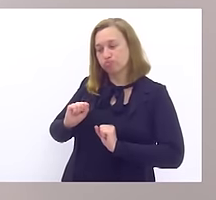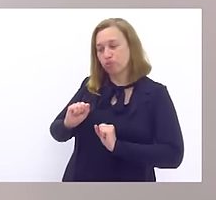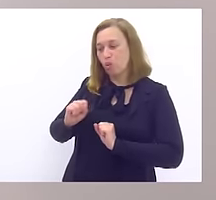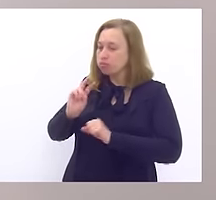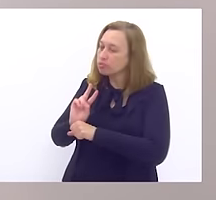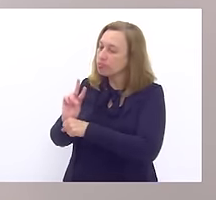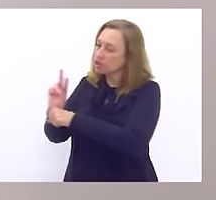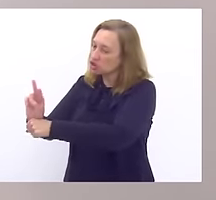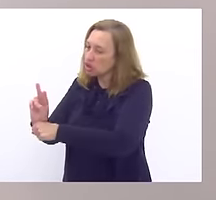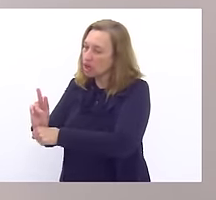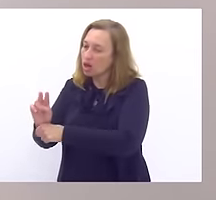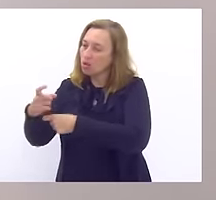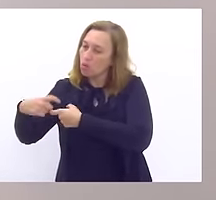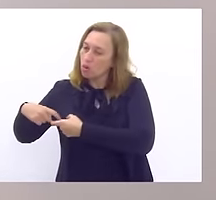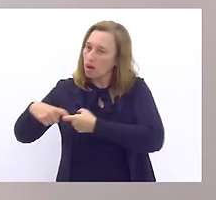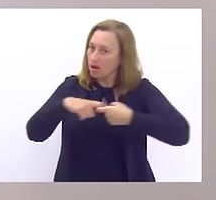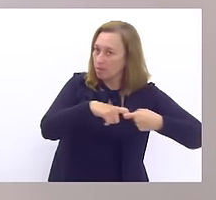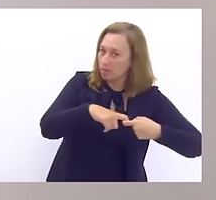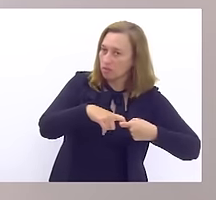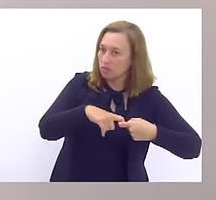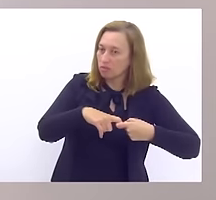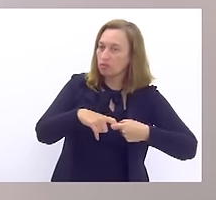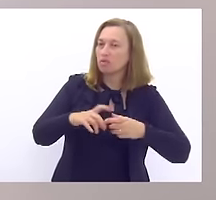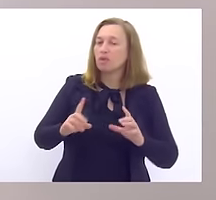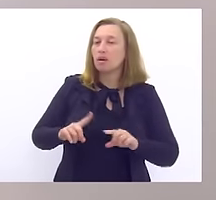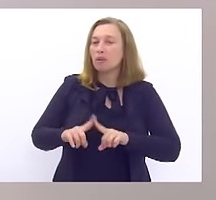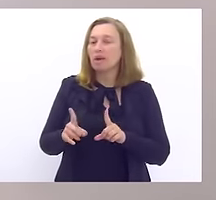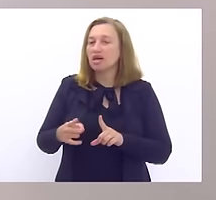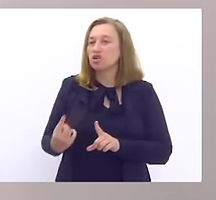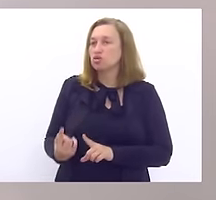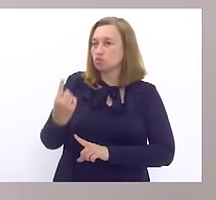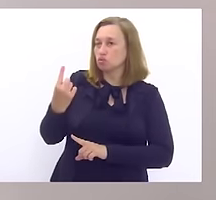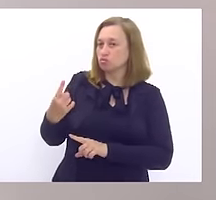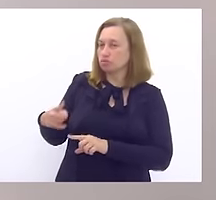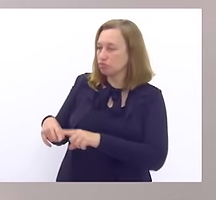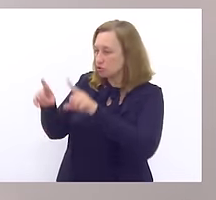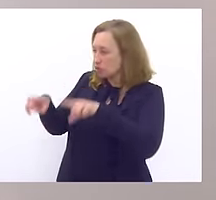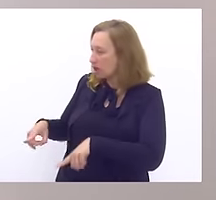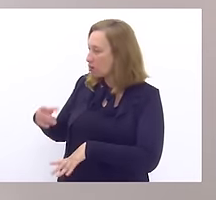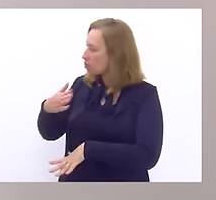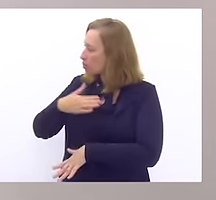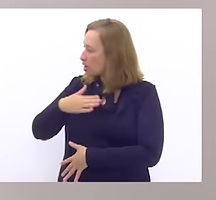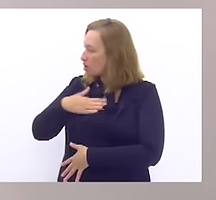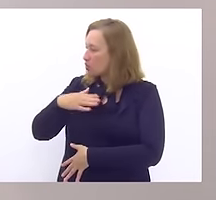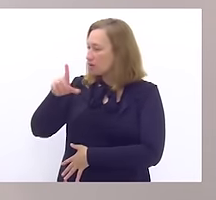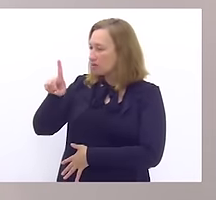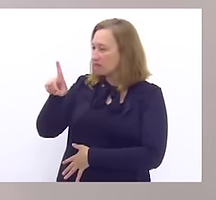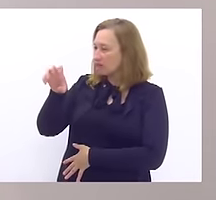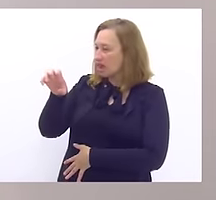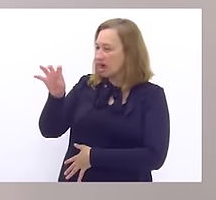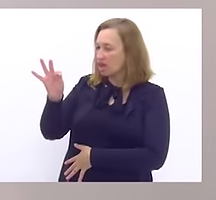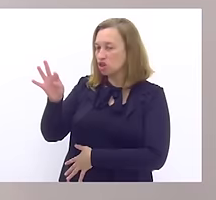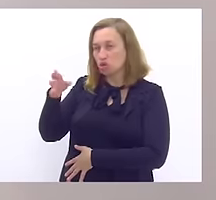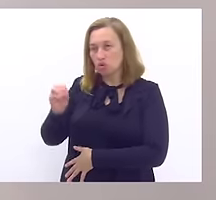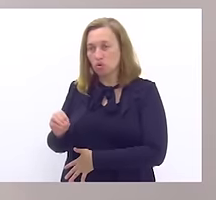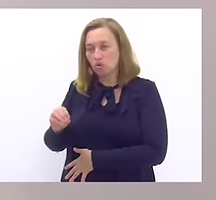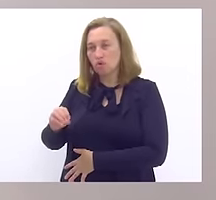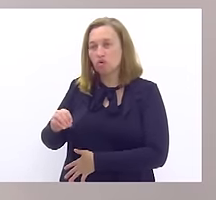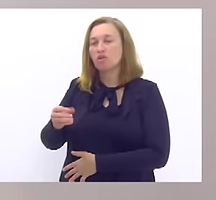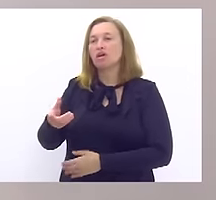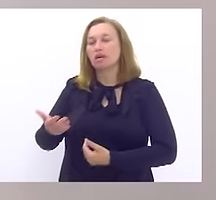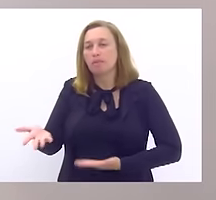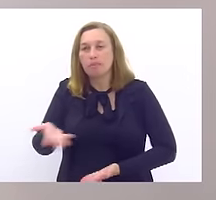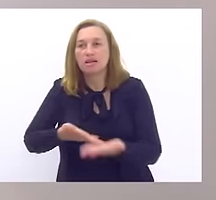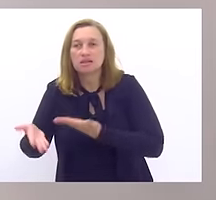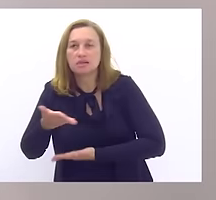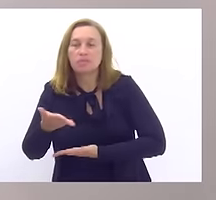atue na lei seca na Polícia Civil só que um agente meu do dentro vai participar dessa operação porque não pode um funcionário quarteirizado